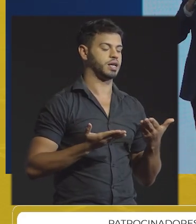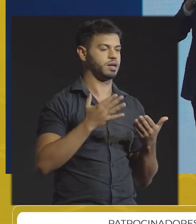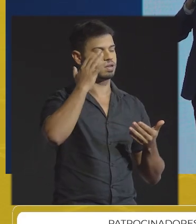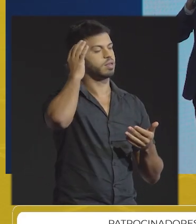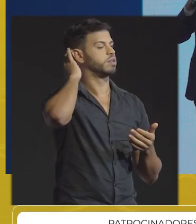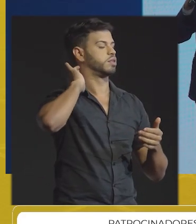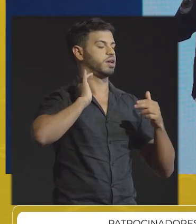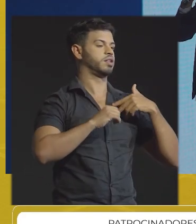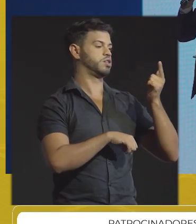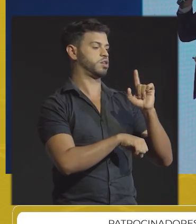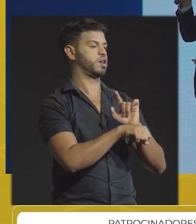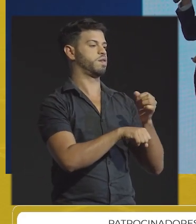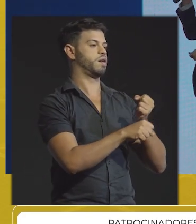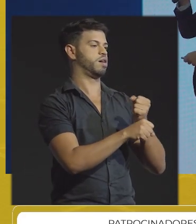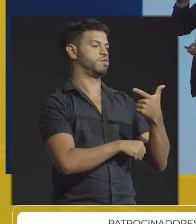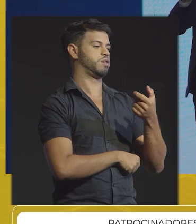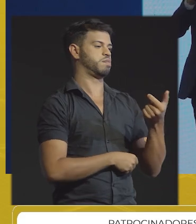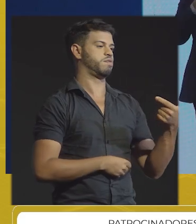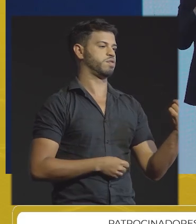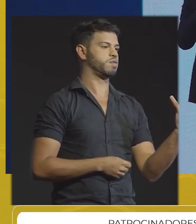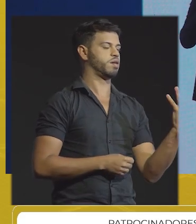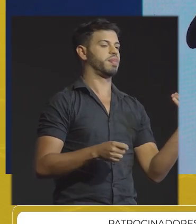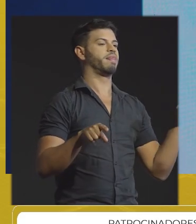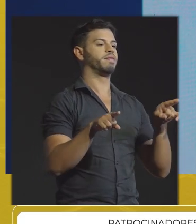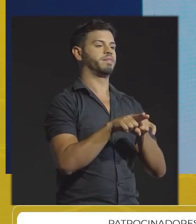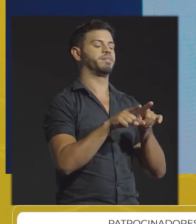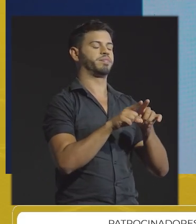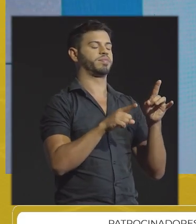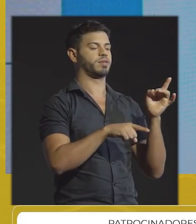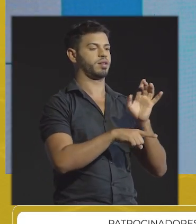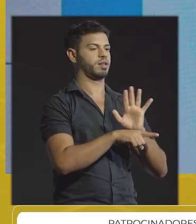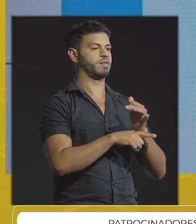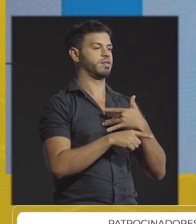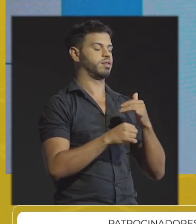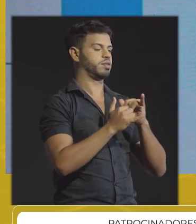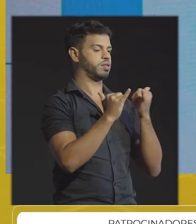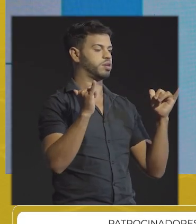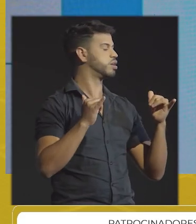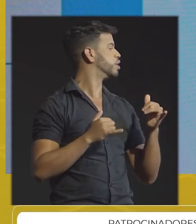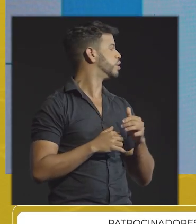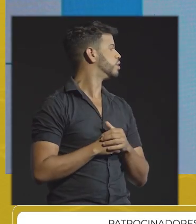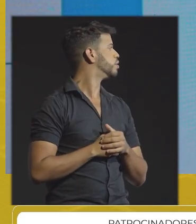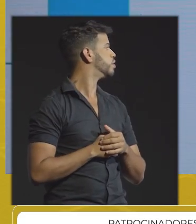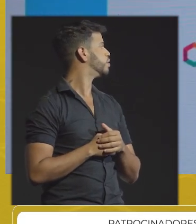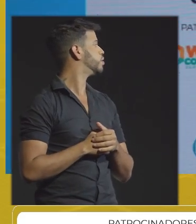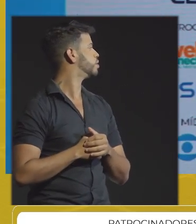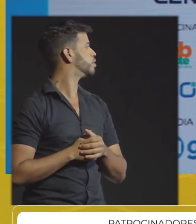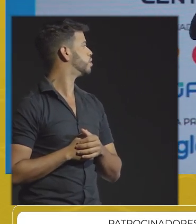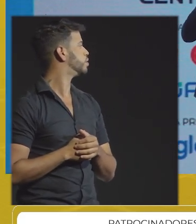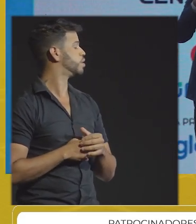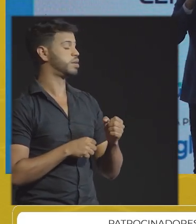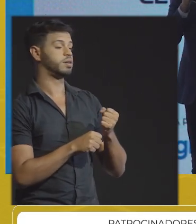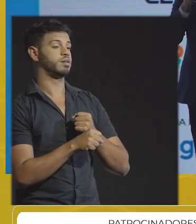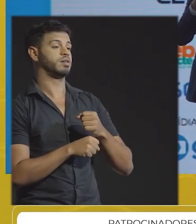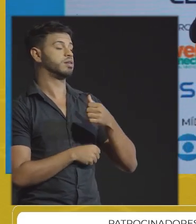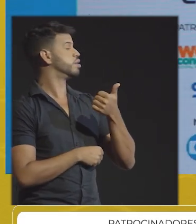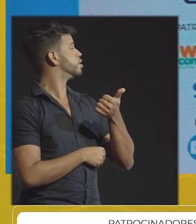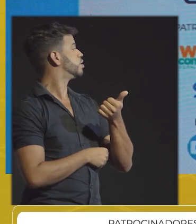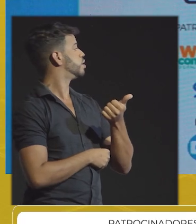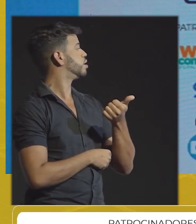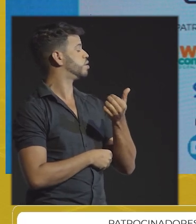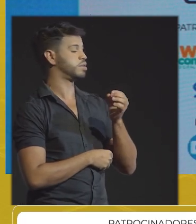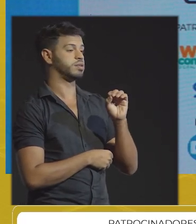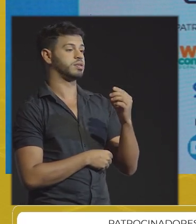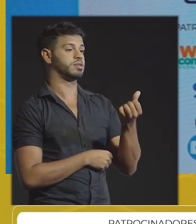verdade Desde janeiro de 2024 o Mercado Livre de energia isso abriu pessoal 106.000